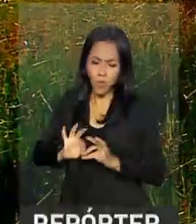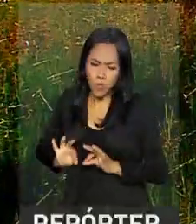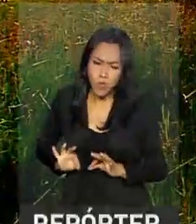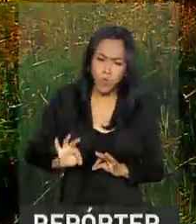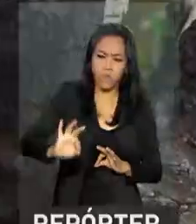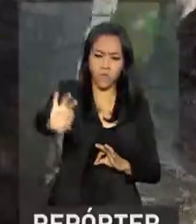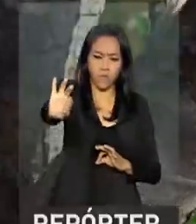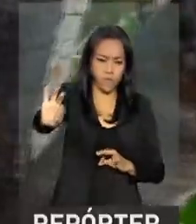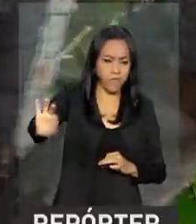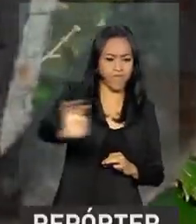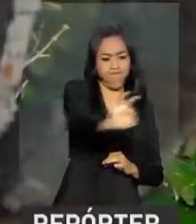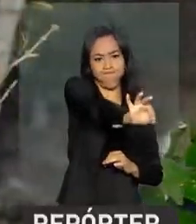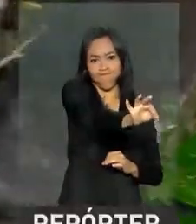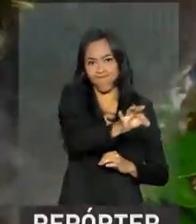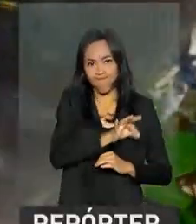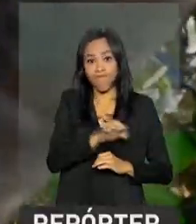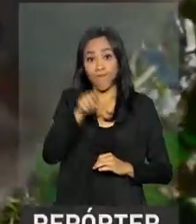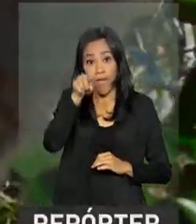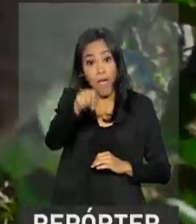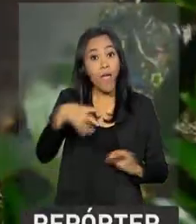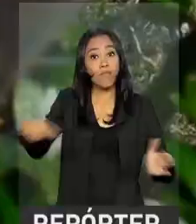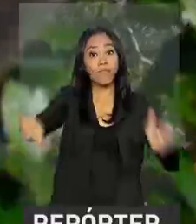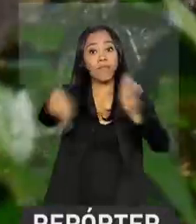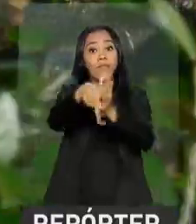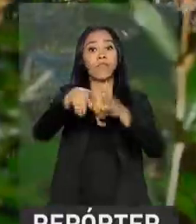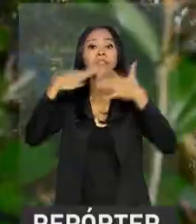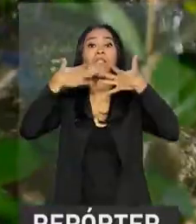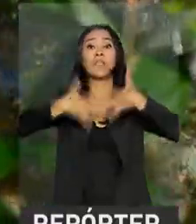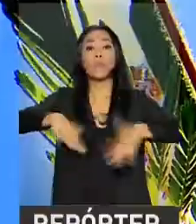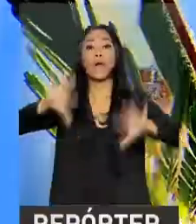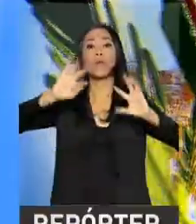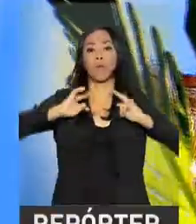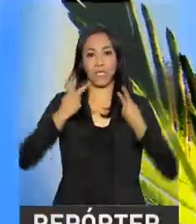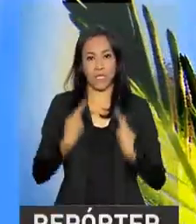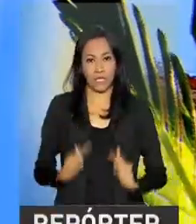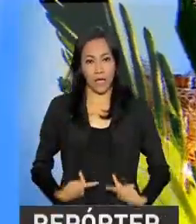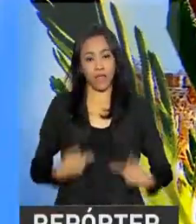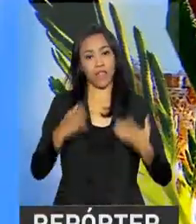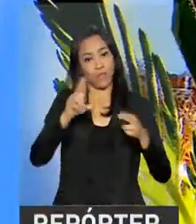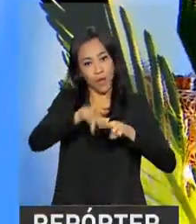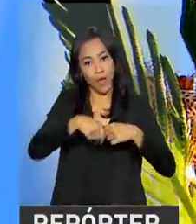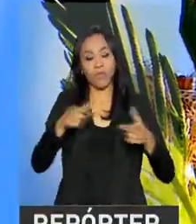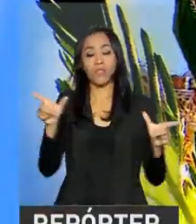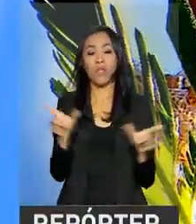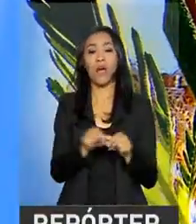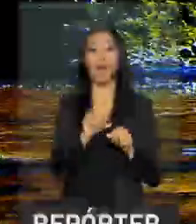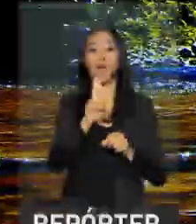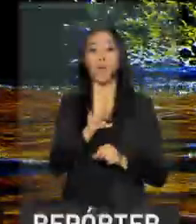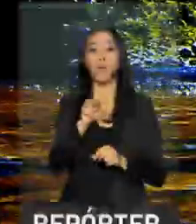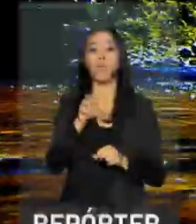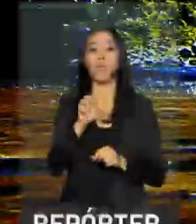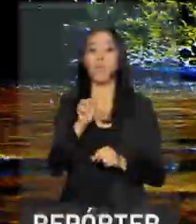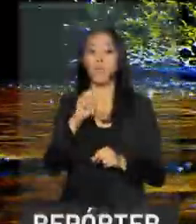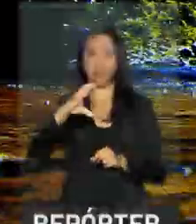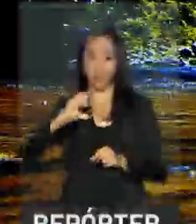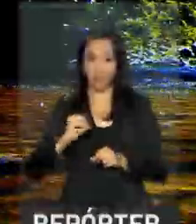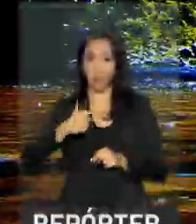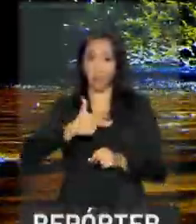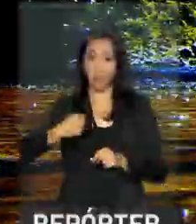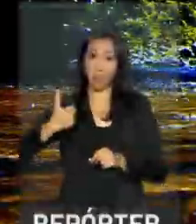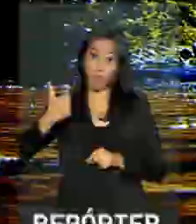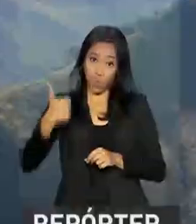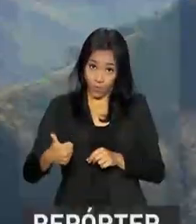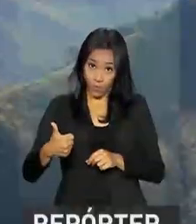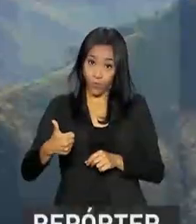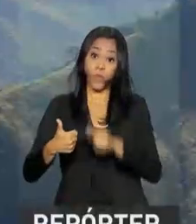cerrado o parque foi declarado patrimônio natural da humanidade pela unesco em 2001 além da conservação